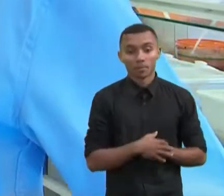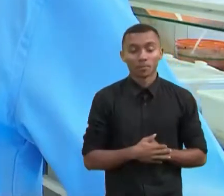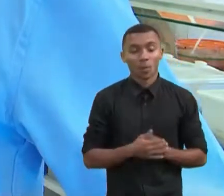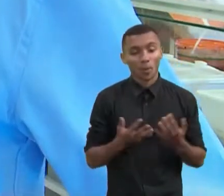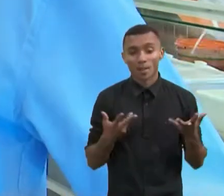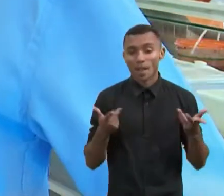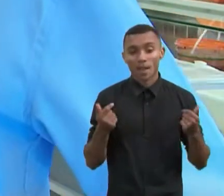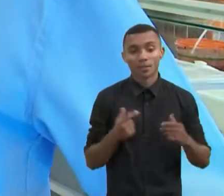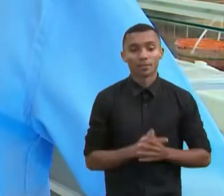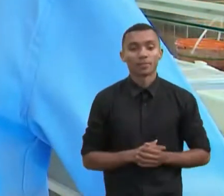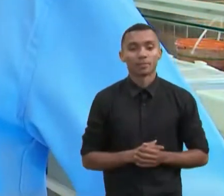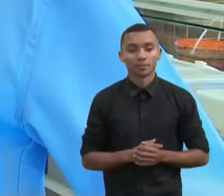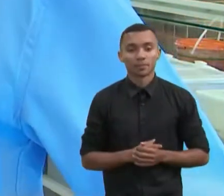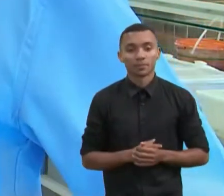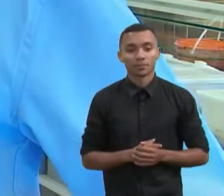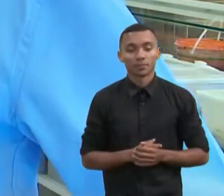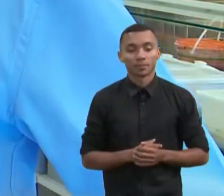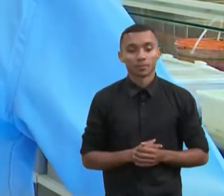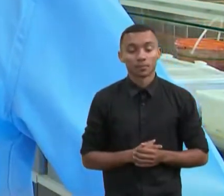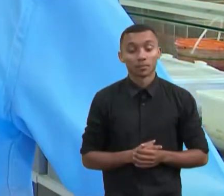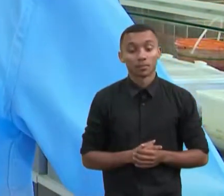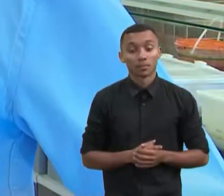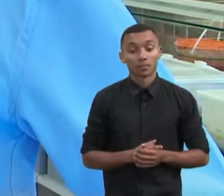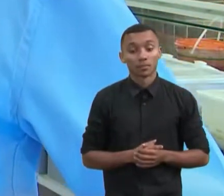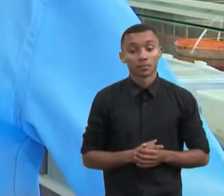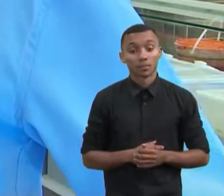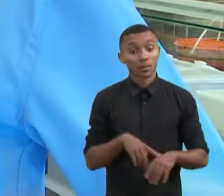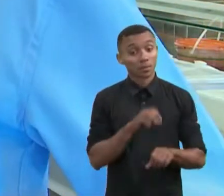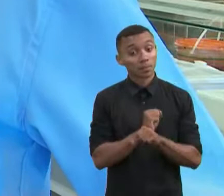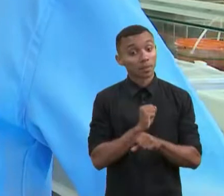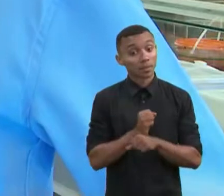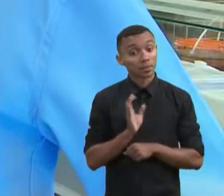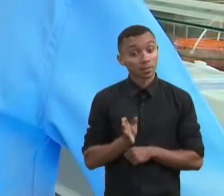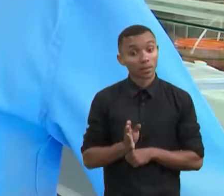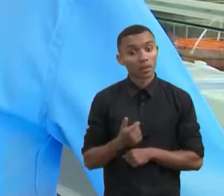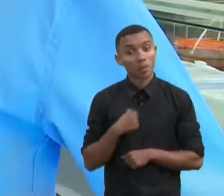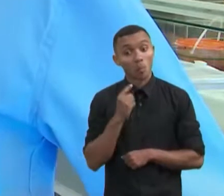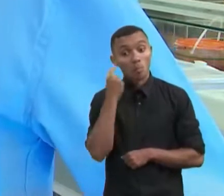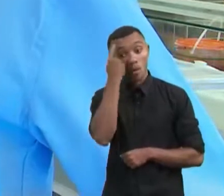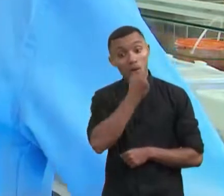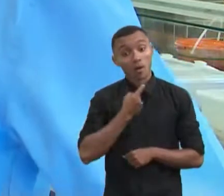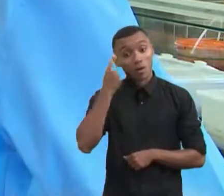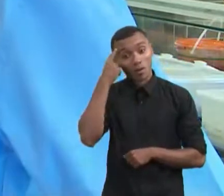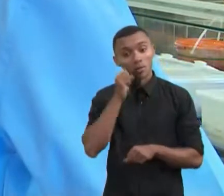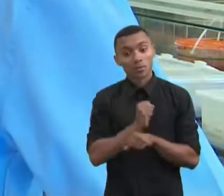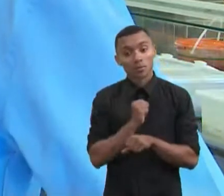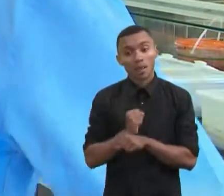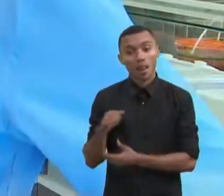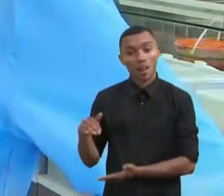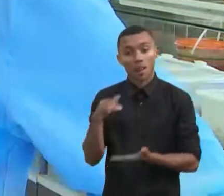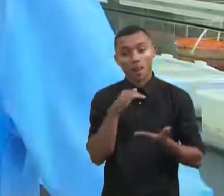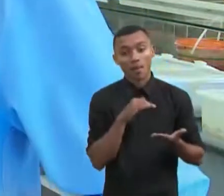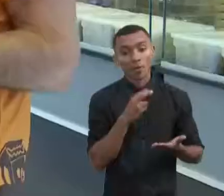qualidade também. E esperando 1 hora pelo mucuzá aqui já, né? 1 hora. Vou levar 2 quilos.